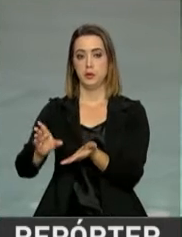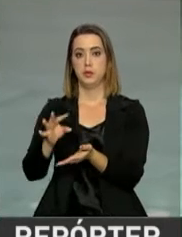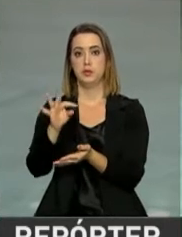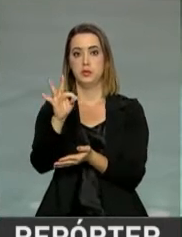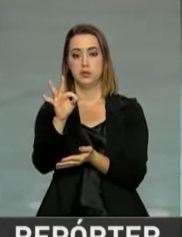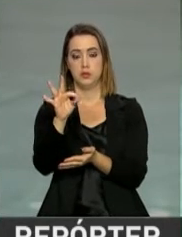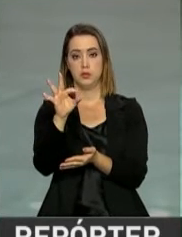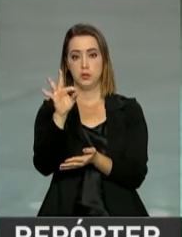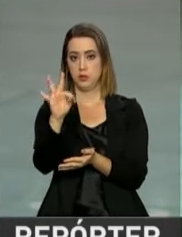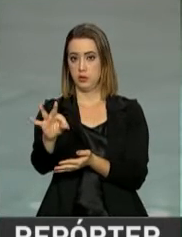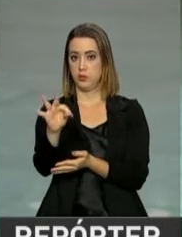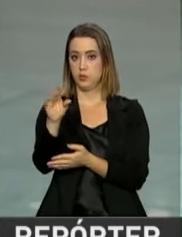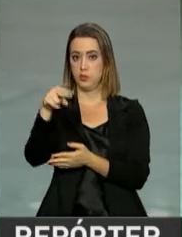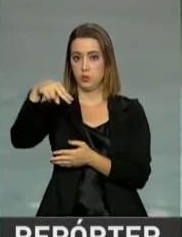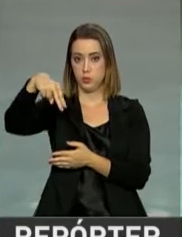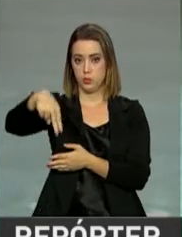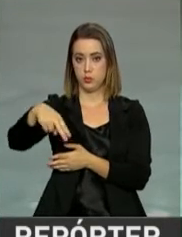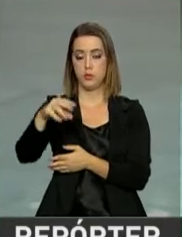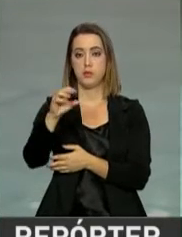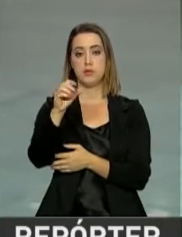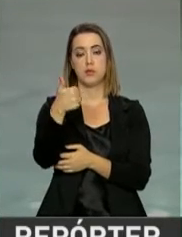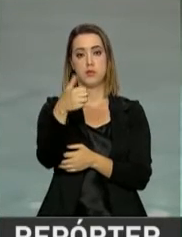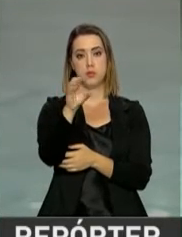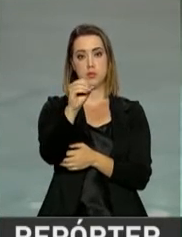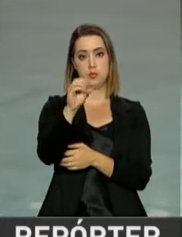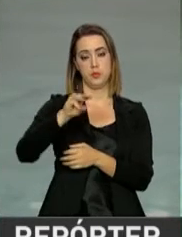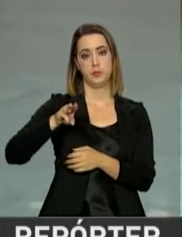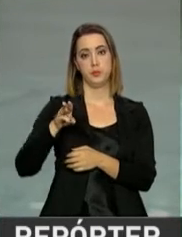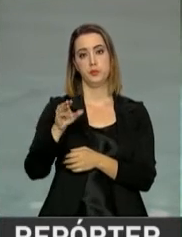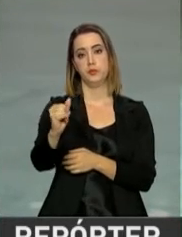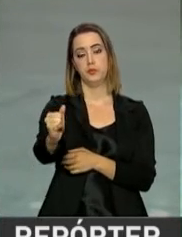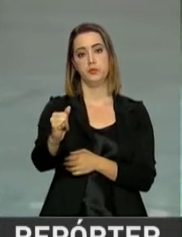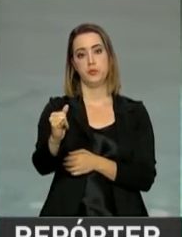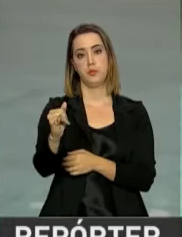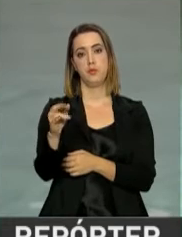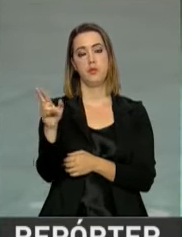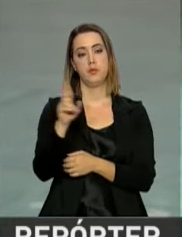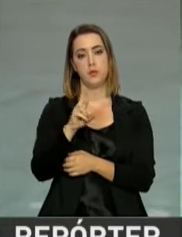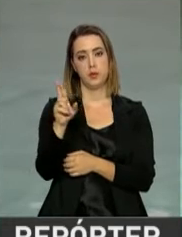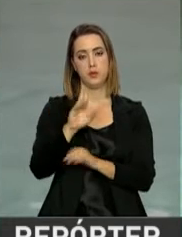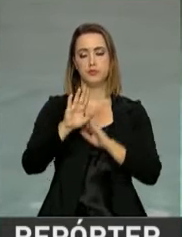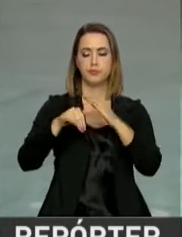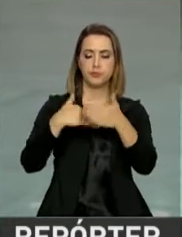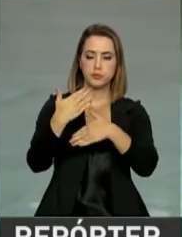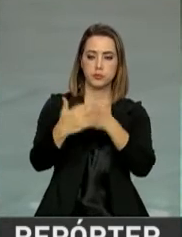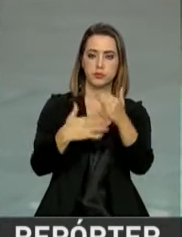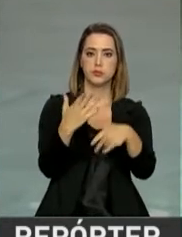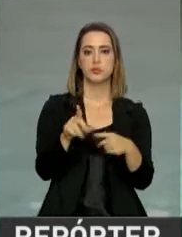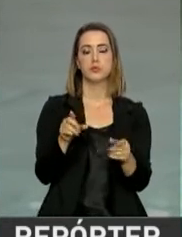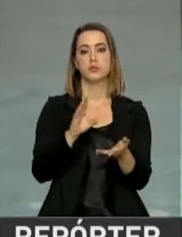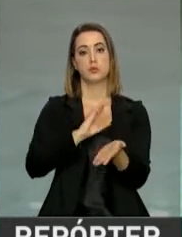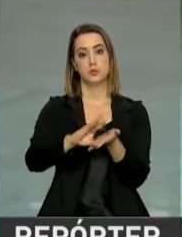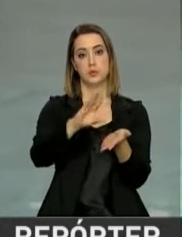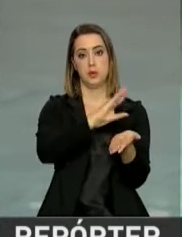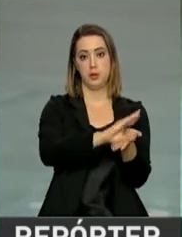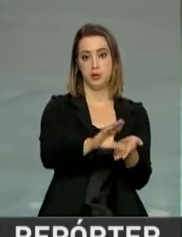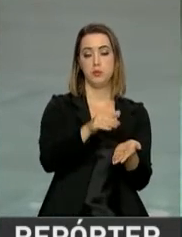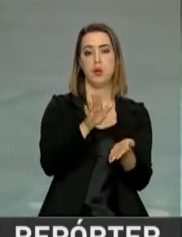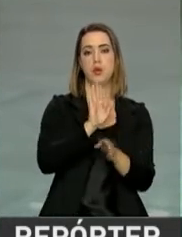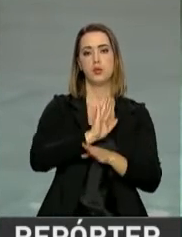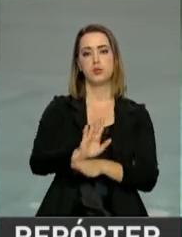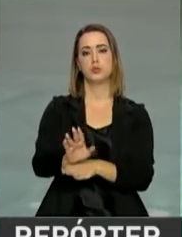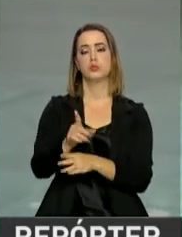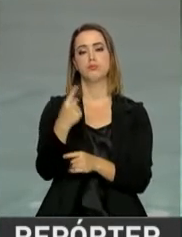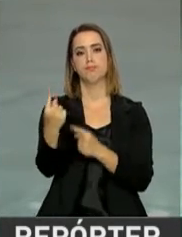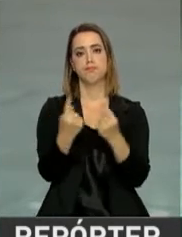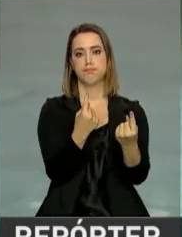Nacional. São 100 bilhões de reais que vão ser transferidos gradualmente nos próximos anos para socorrer os estados.